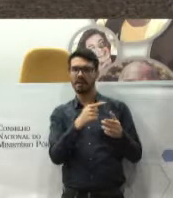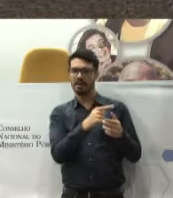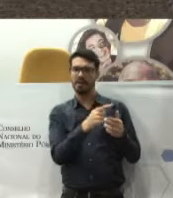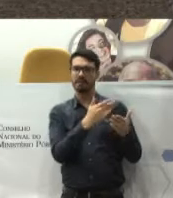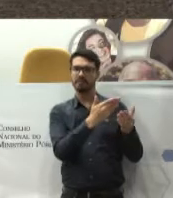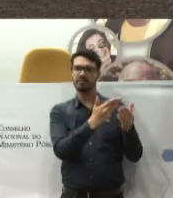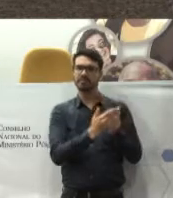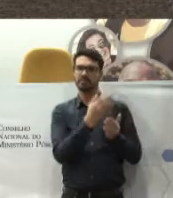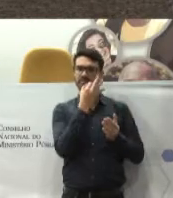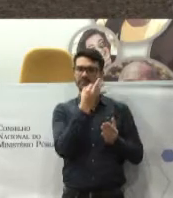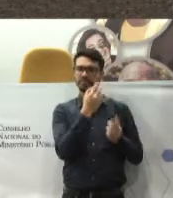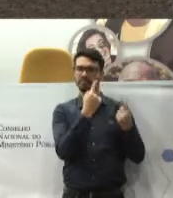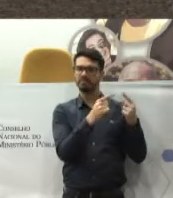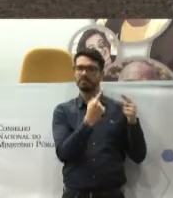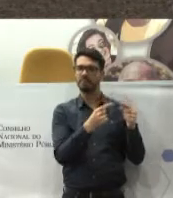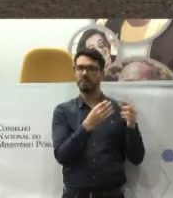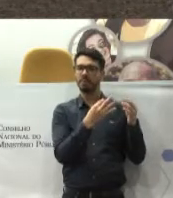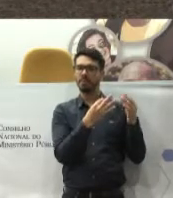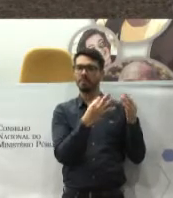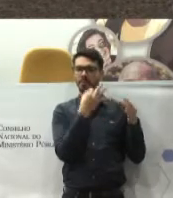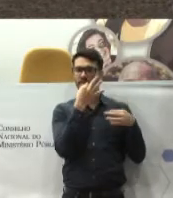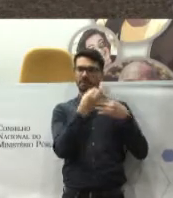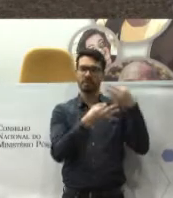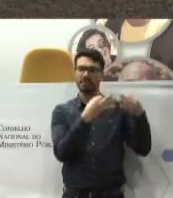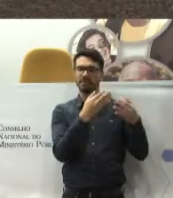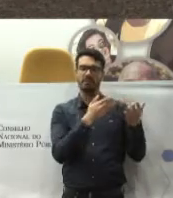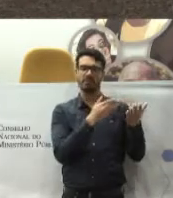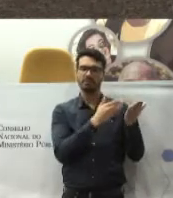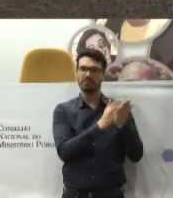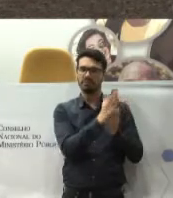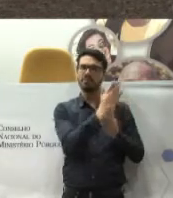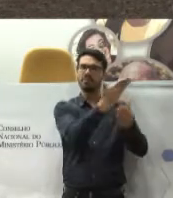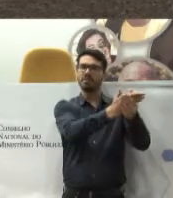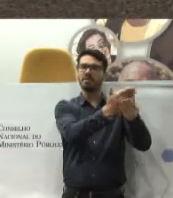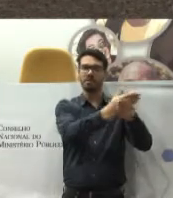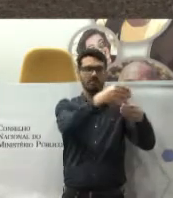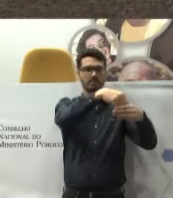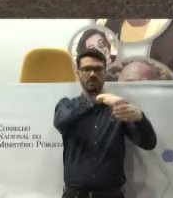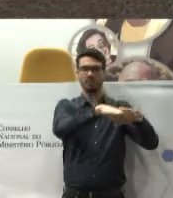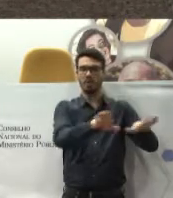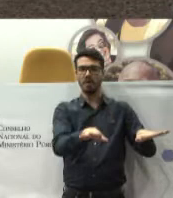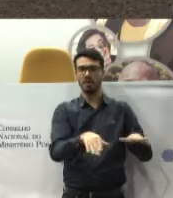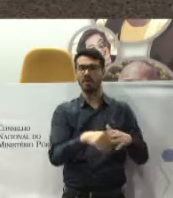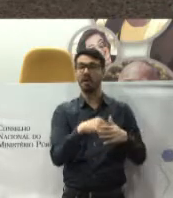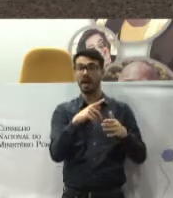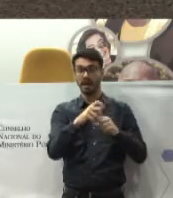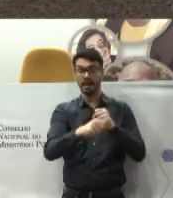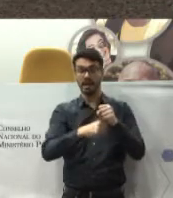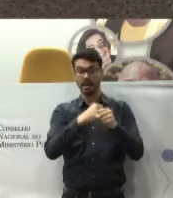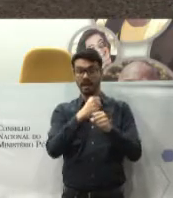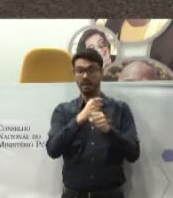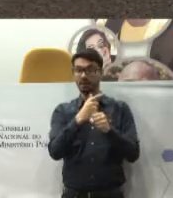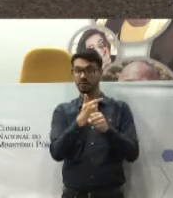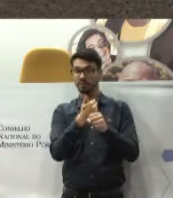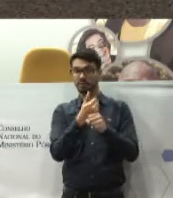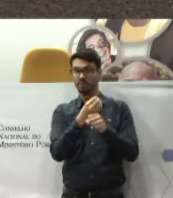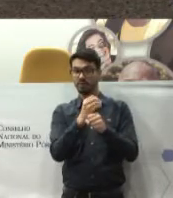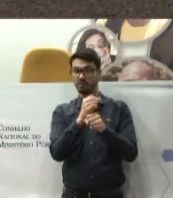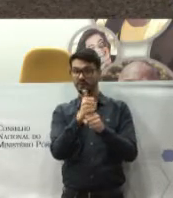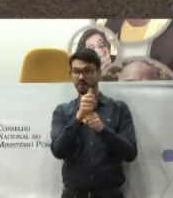única coisa que nós devemos seguir. Até que, no início de 2015, eu